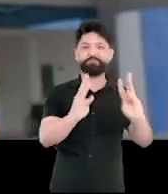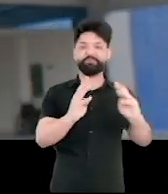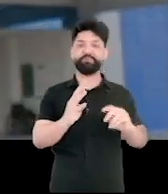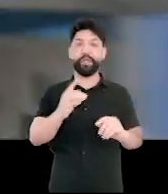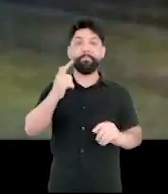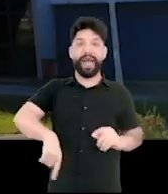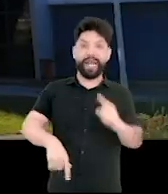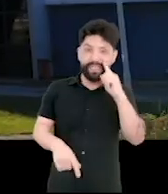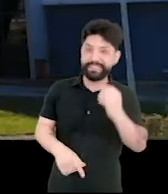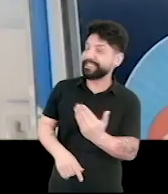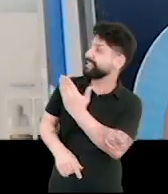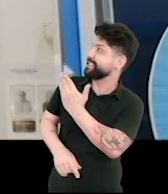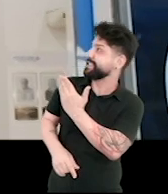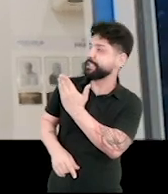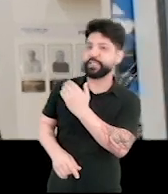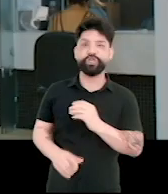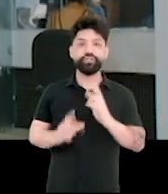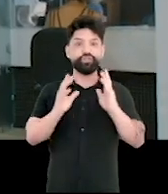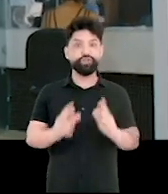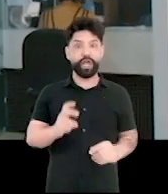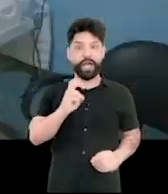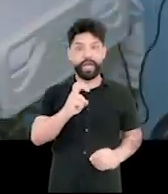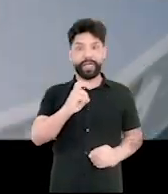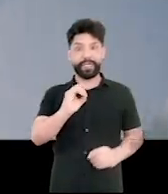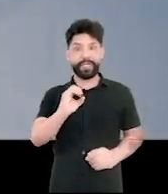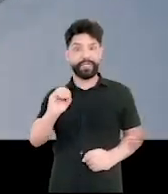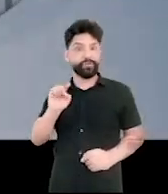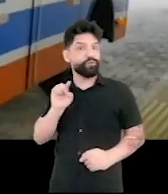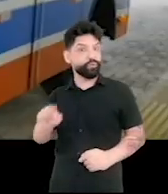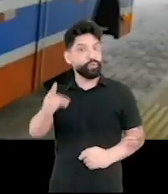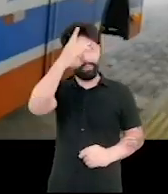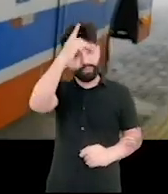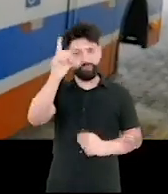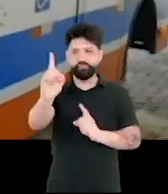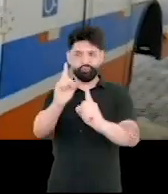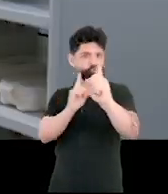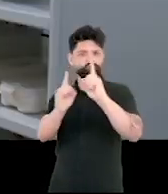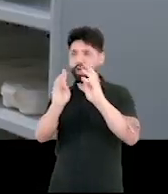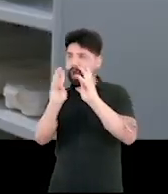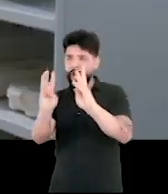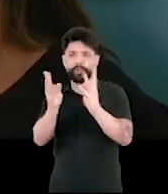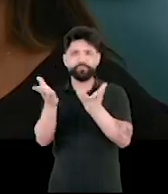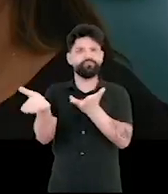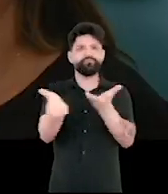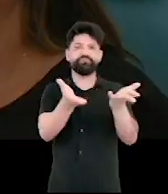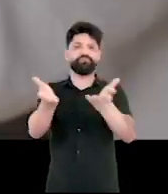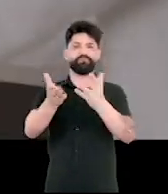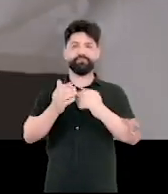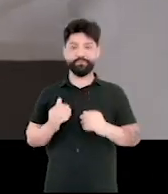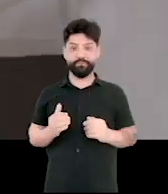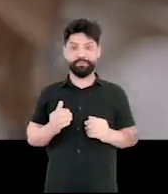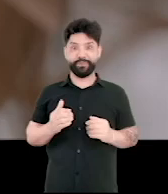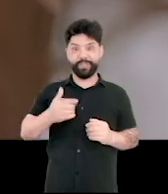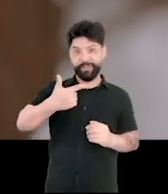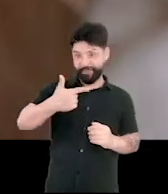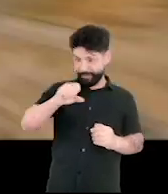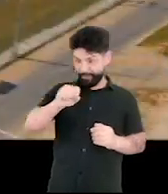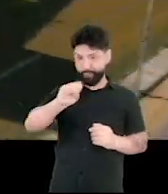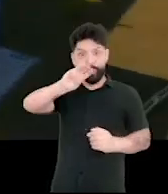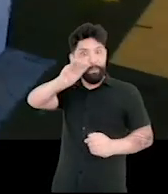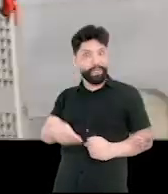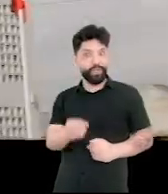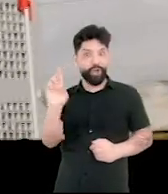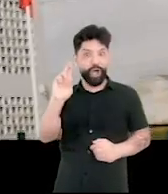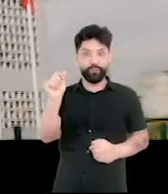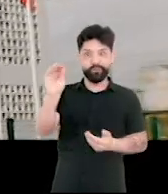pessoas. E com a Policlínica Regional, já foram mais de 500 mil atendimentos para quem mais precisa. Com mais de